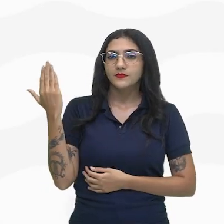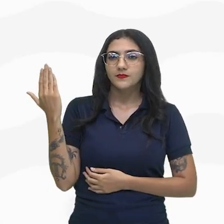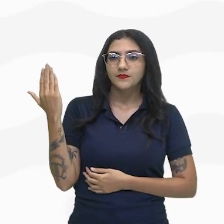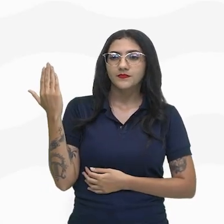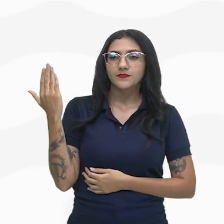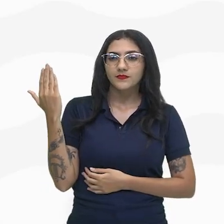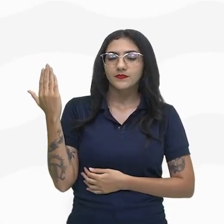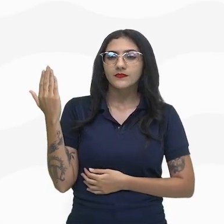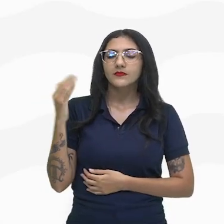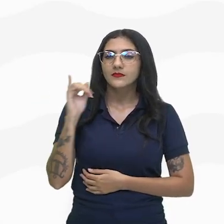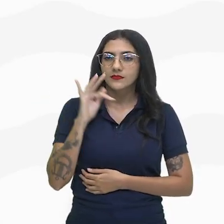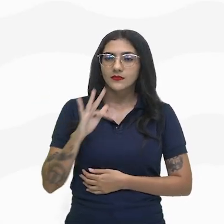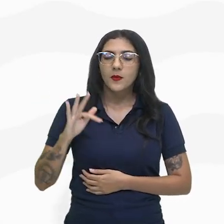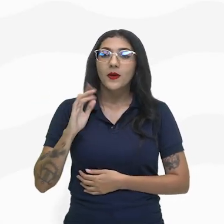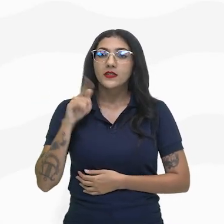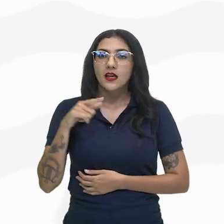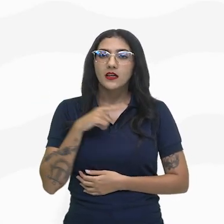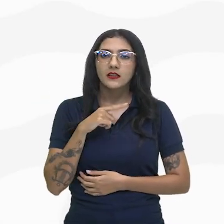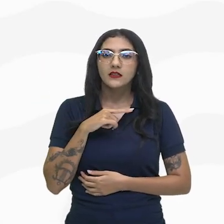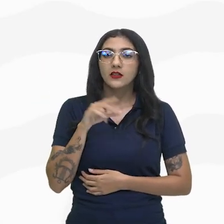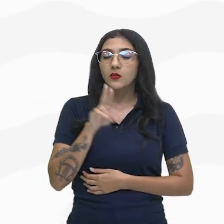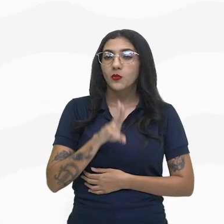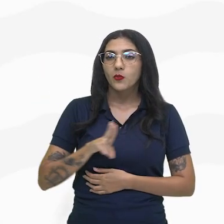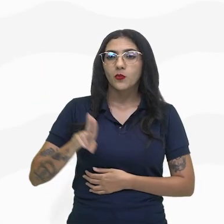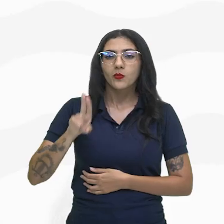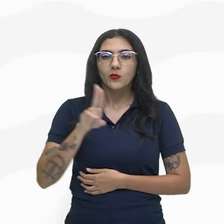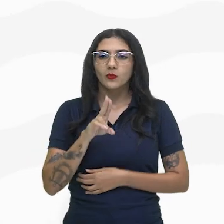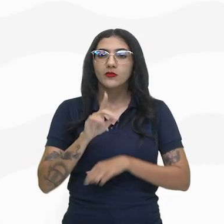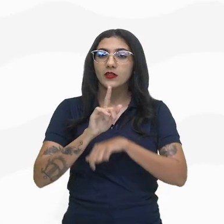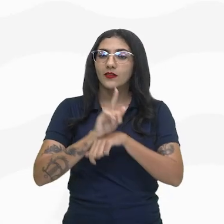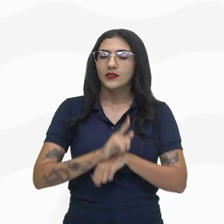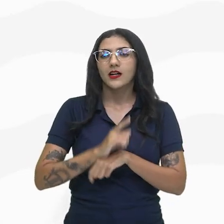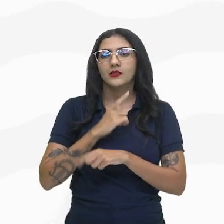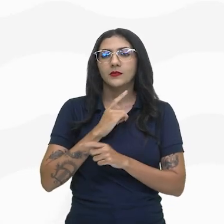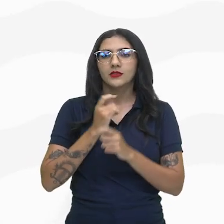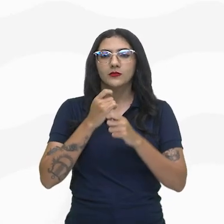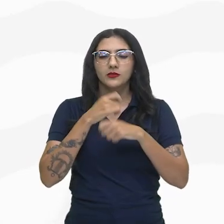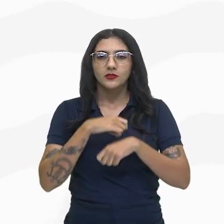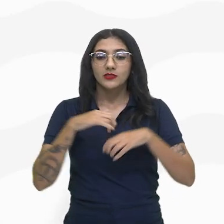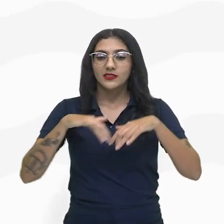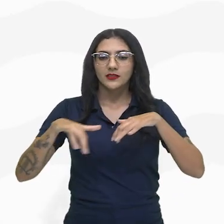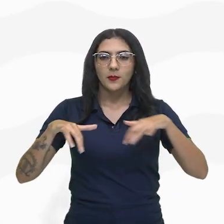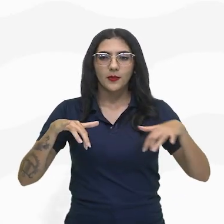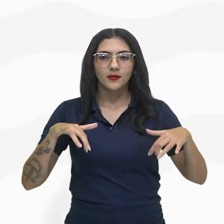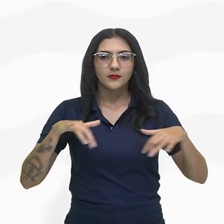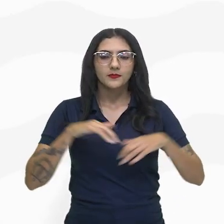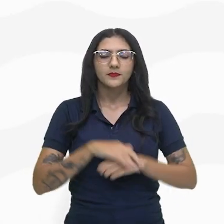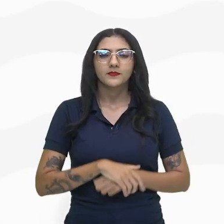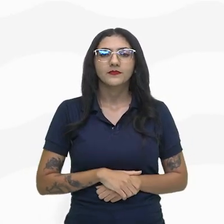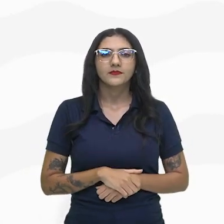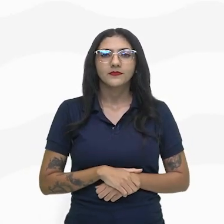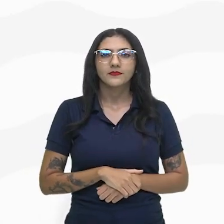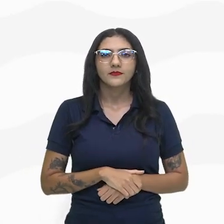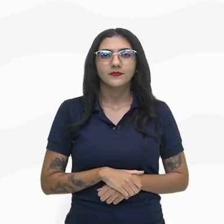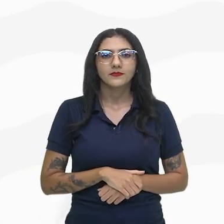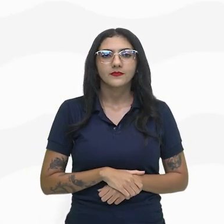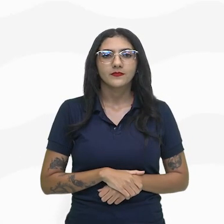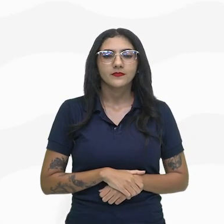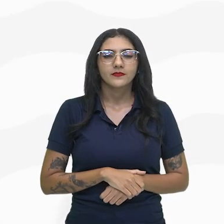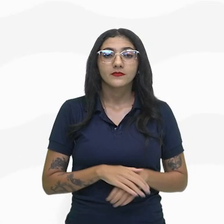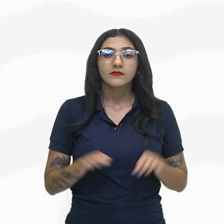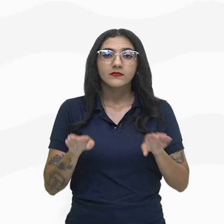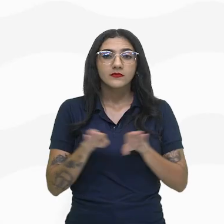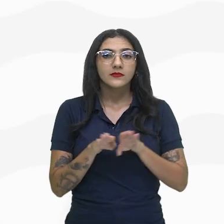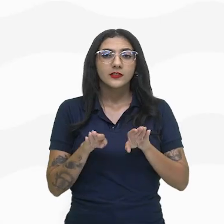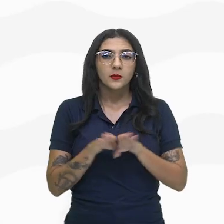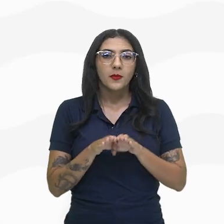aí, que usa a gravidade como uma maneira de separação de materiais. Também temos aí o